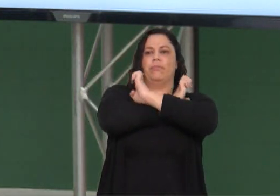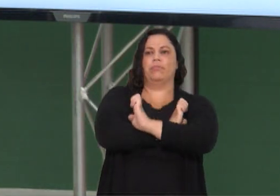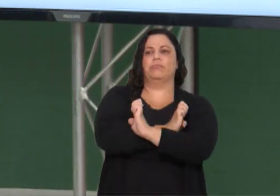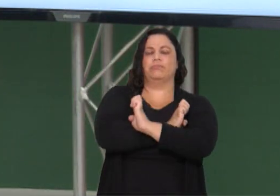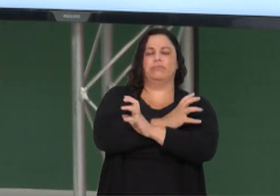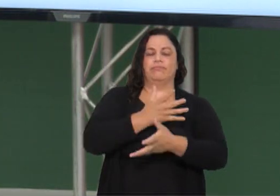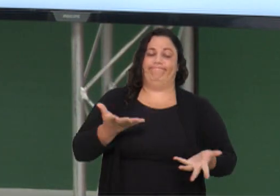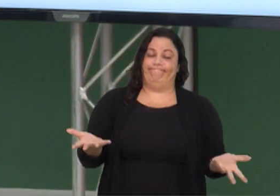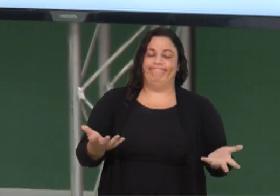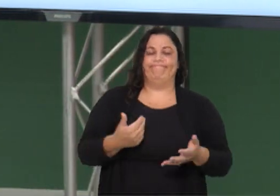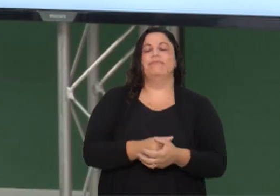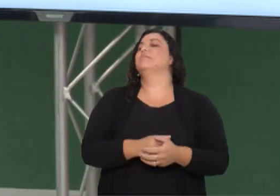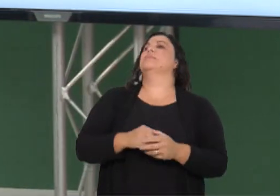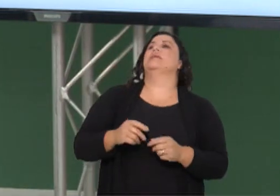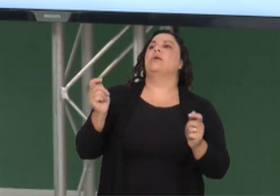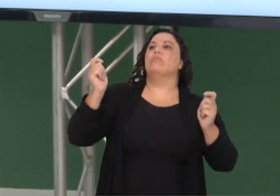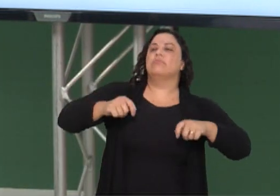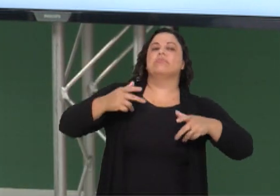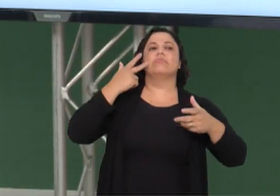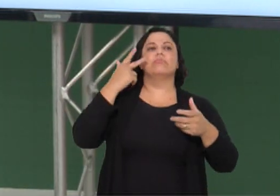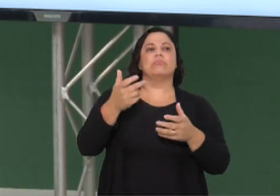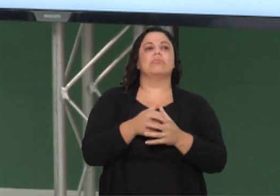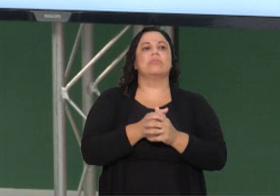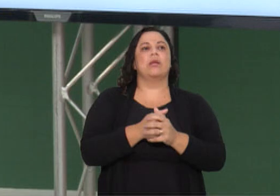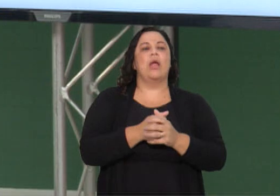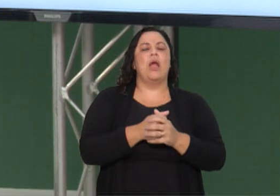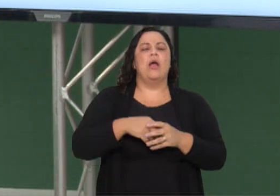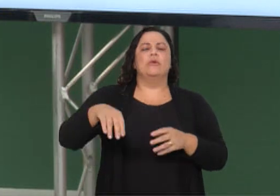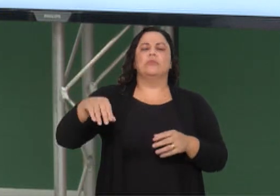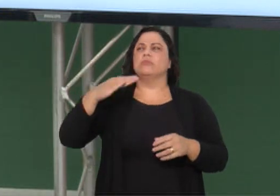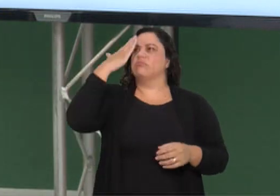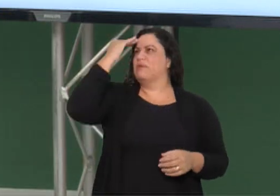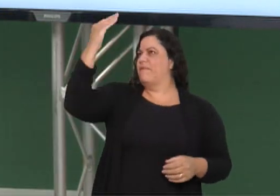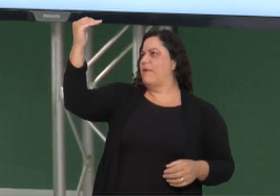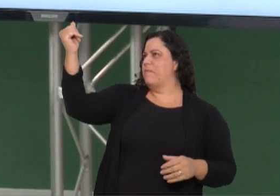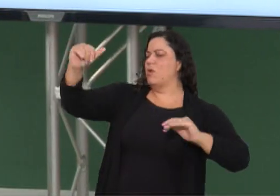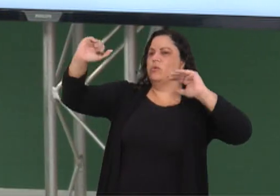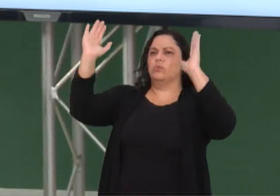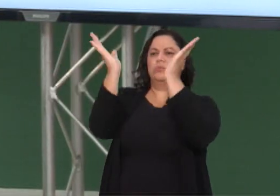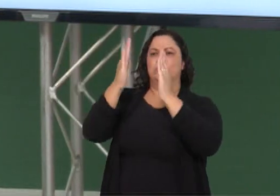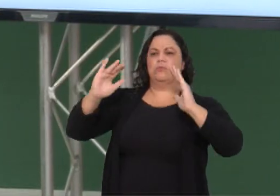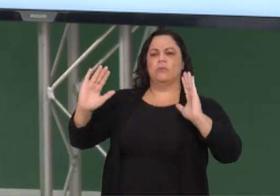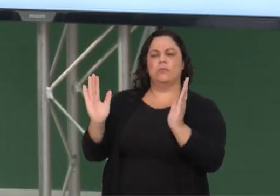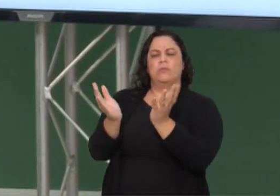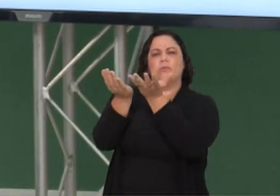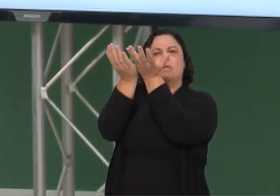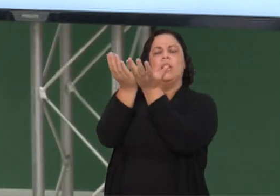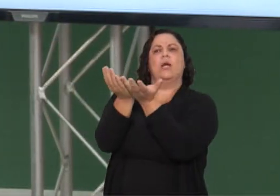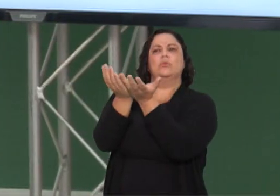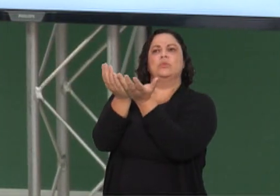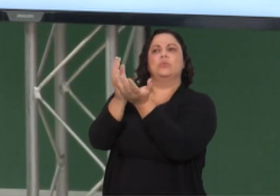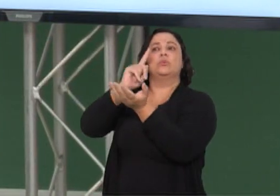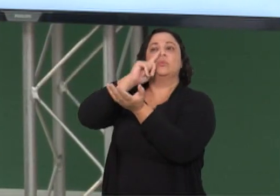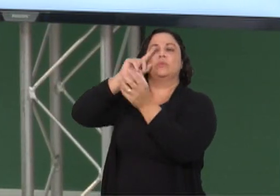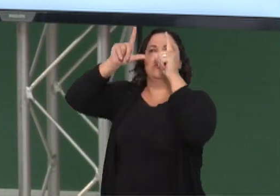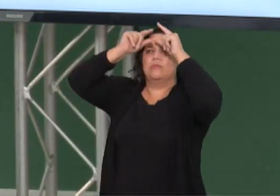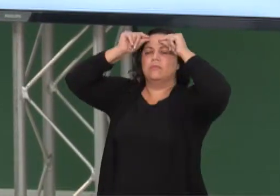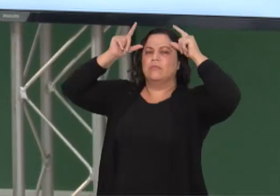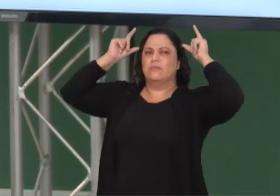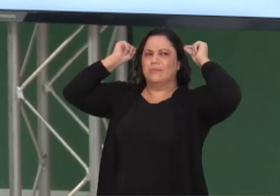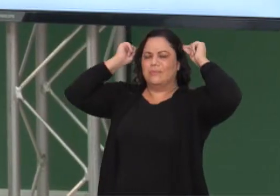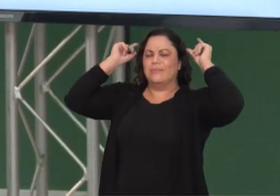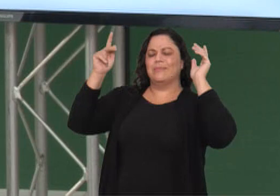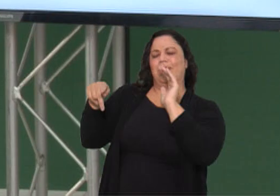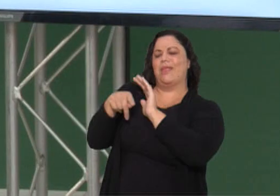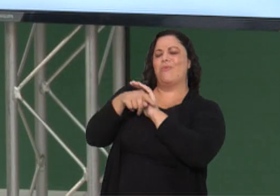nós entendermos esse período arcaico, eu trouxe para vocês os famosos vasos gregos. Então, assim, foi um período de construção de muitos vasos